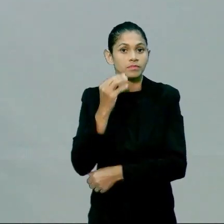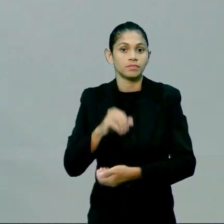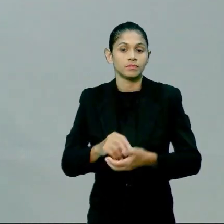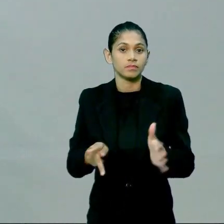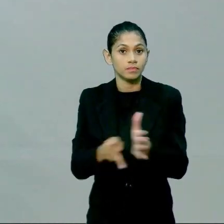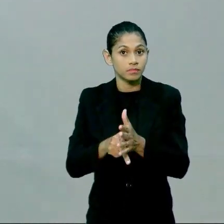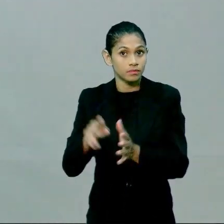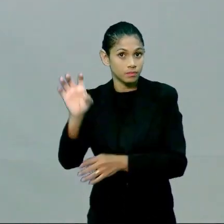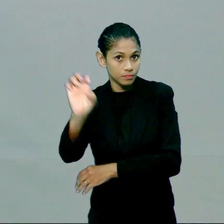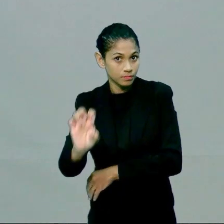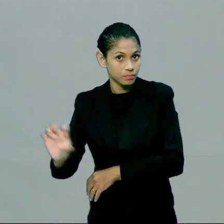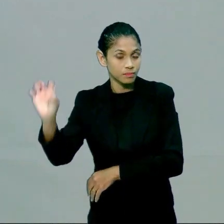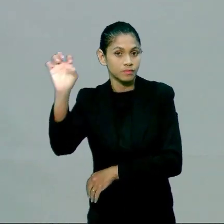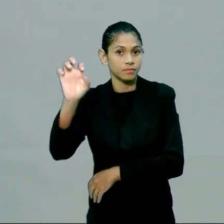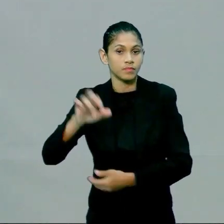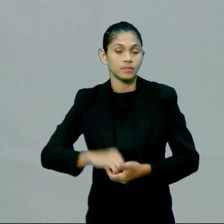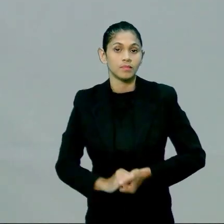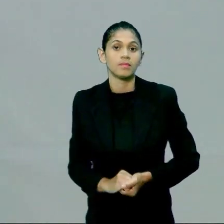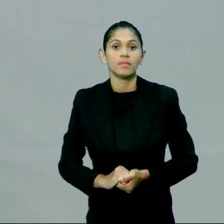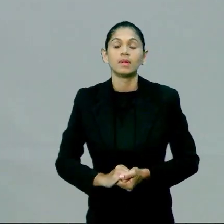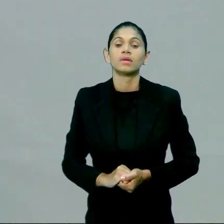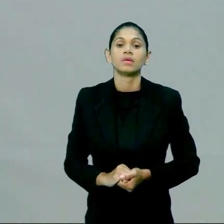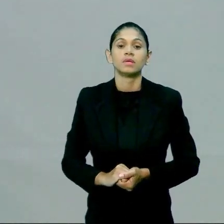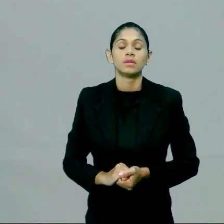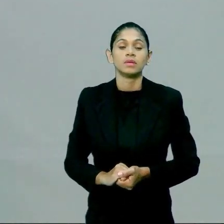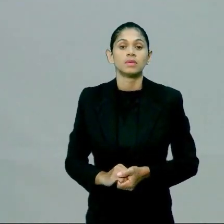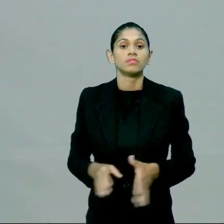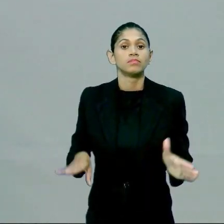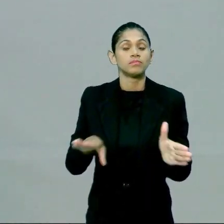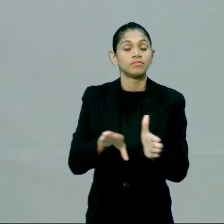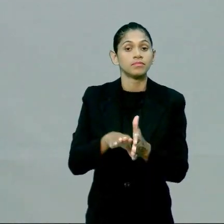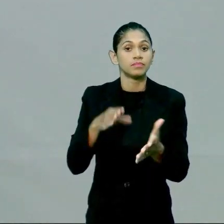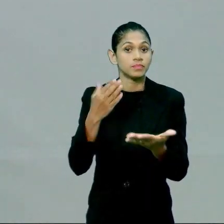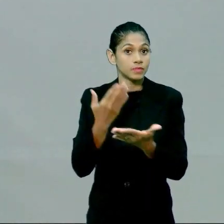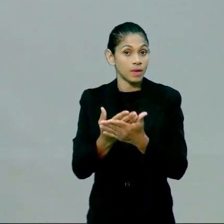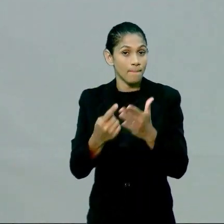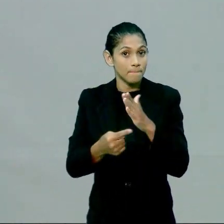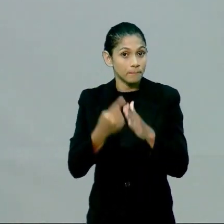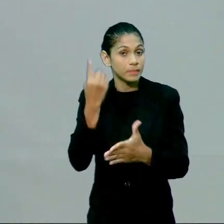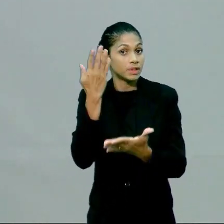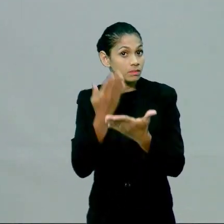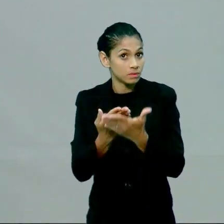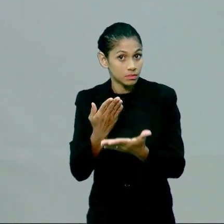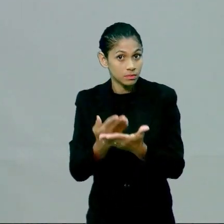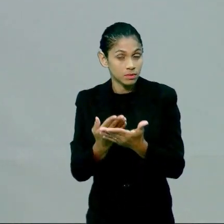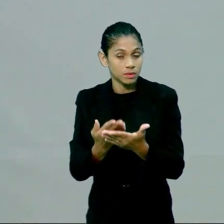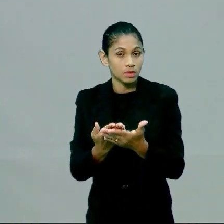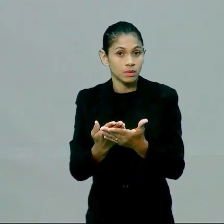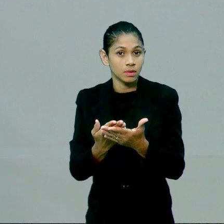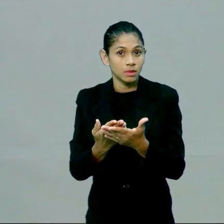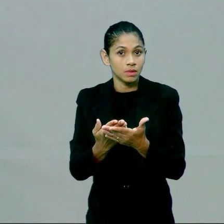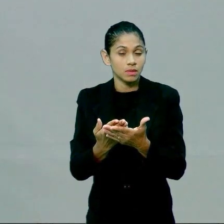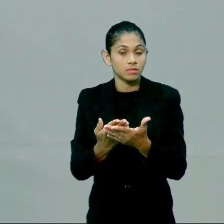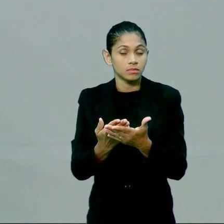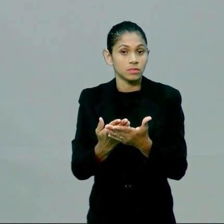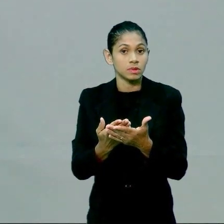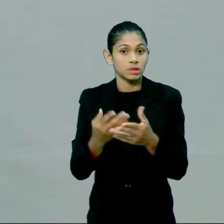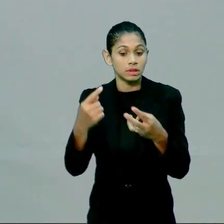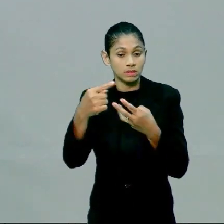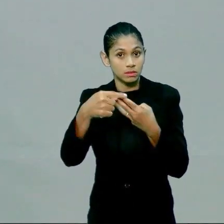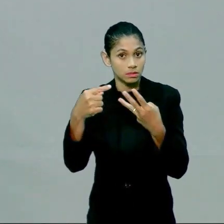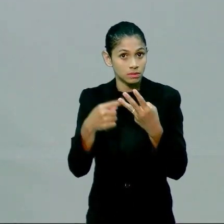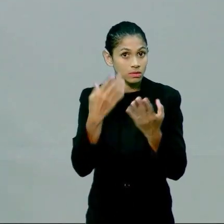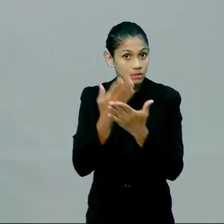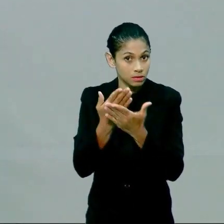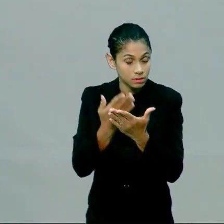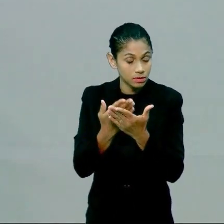europeus, certo? Então, a gente vai ficando por aqui. Essa é a primeira aula, né, das 3 aulas de Brasil